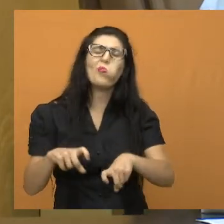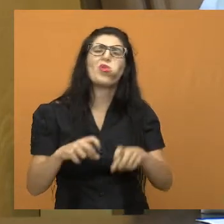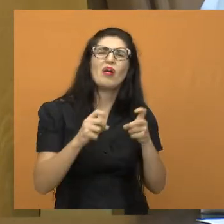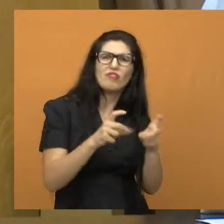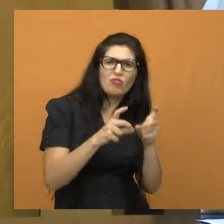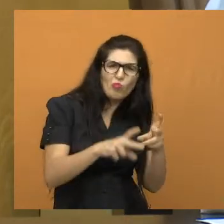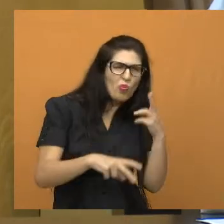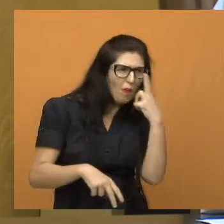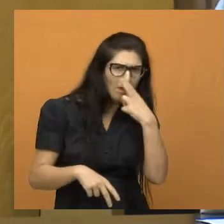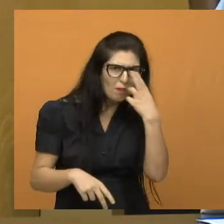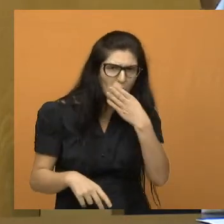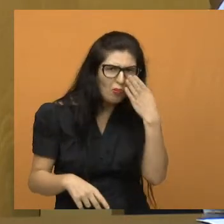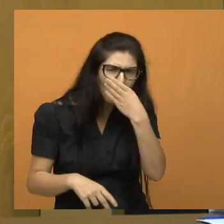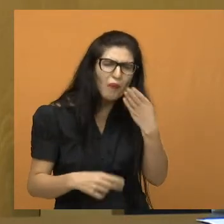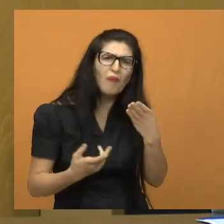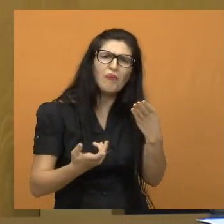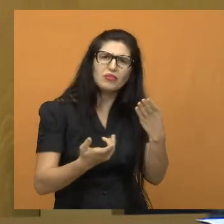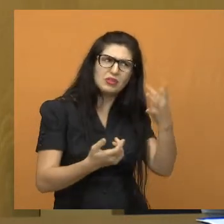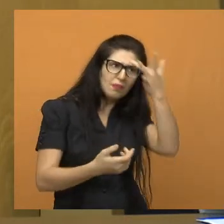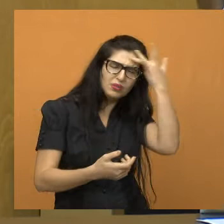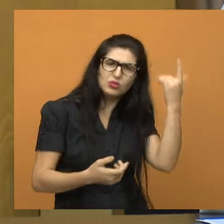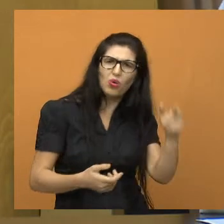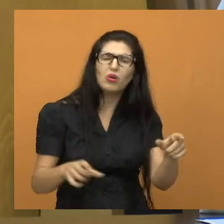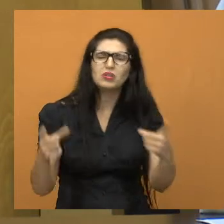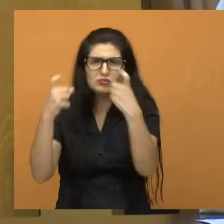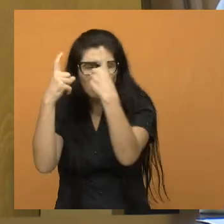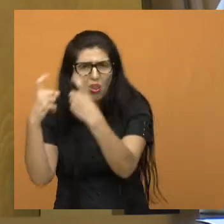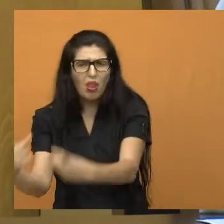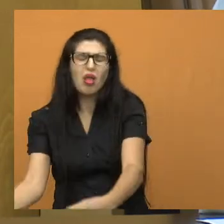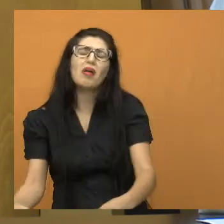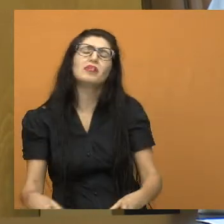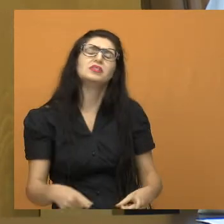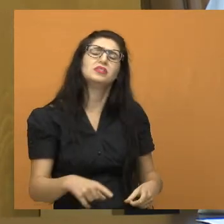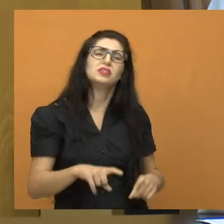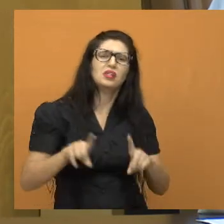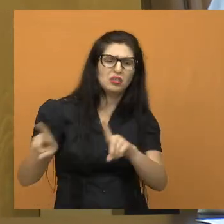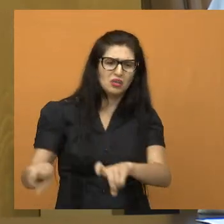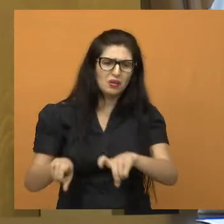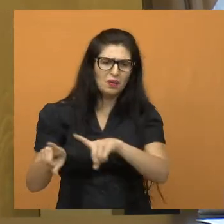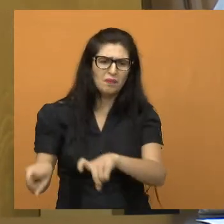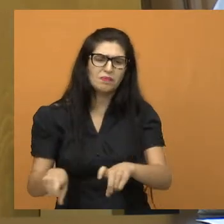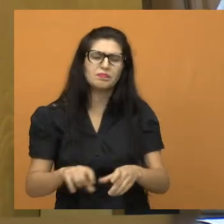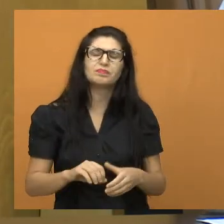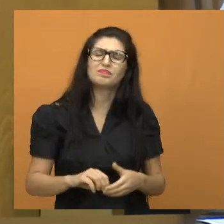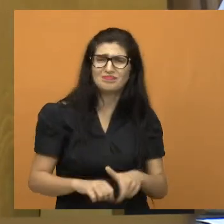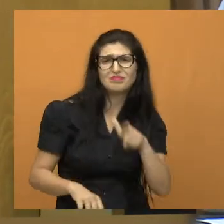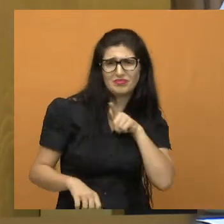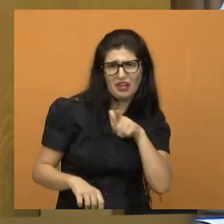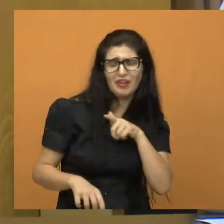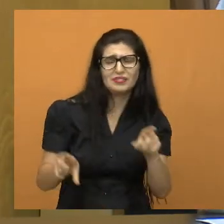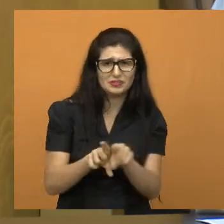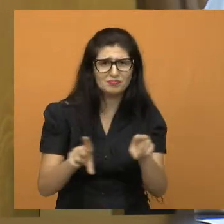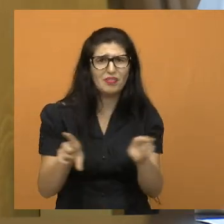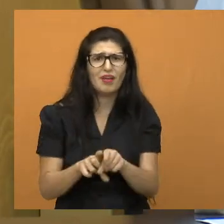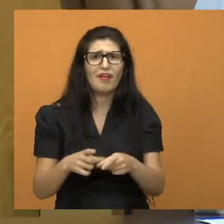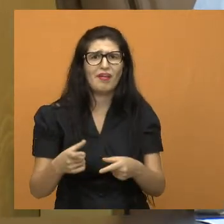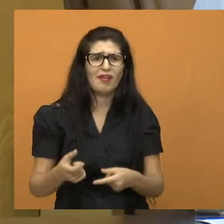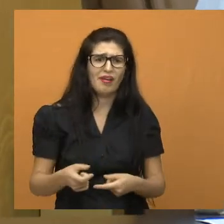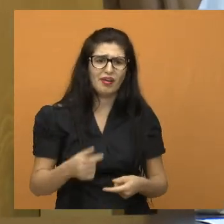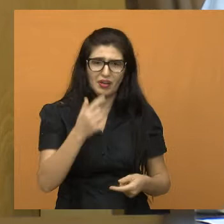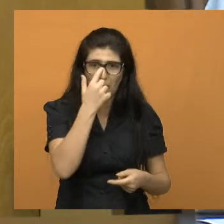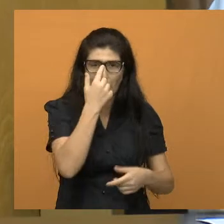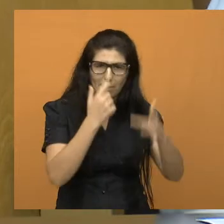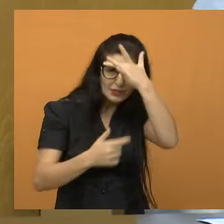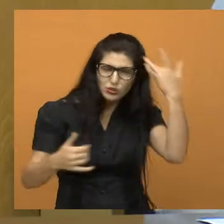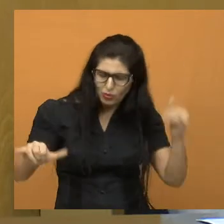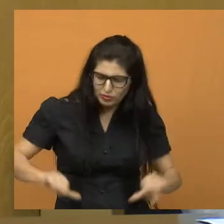humano, a do campo, a violência no campo, não é muito comum o nosso aqui, mas tem, principalmente no estado de São